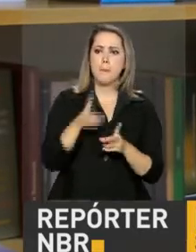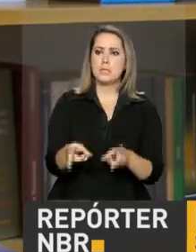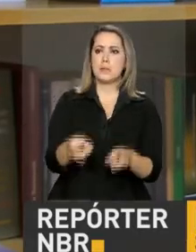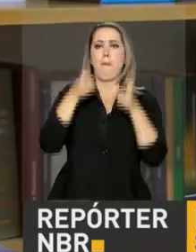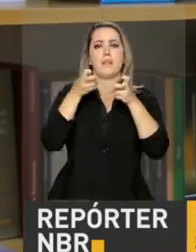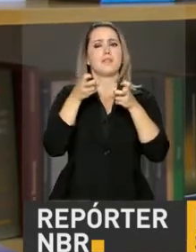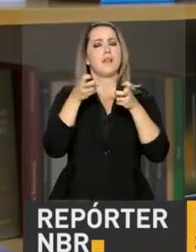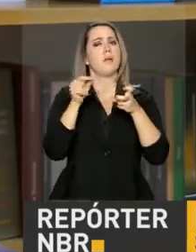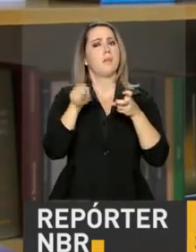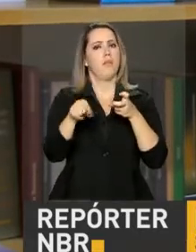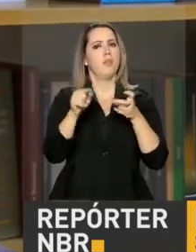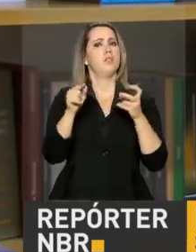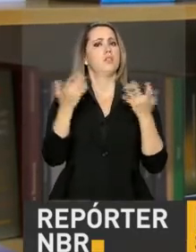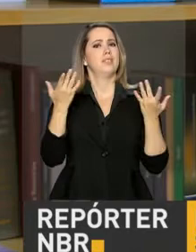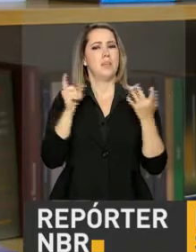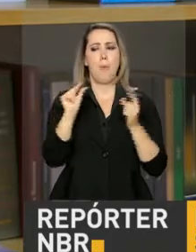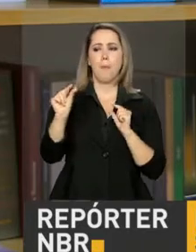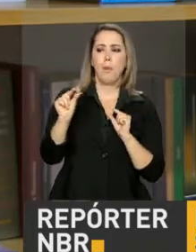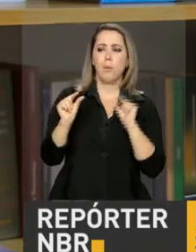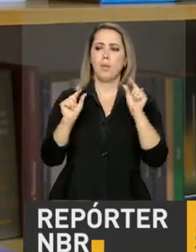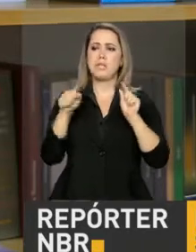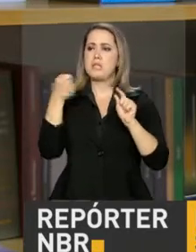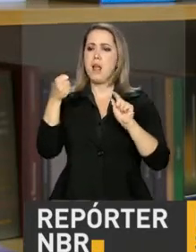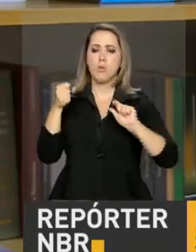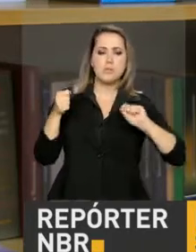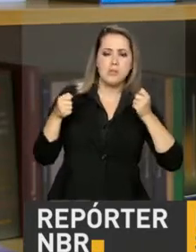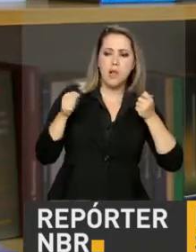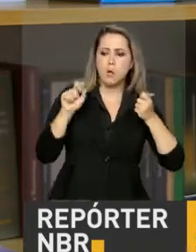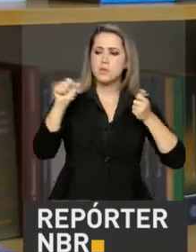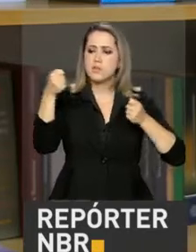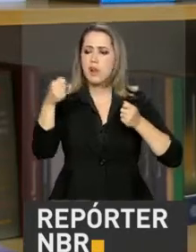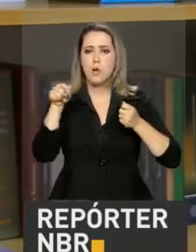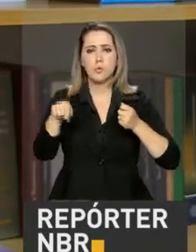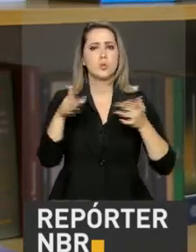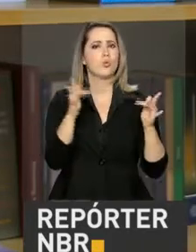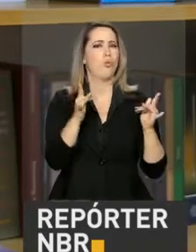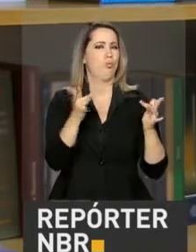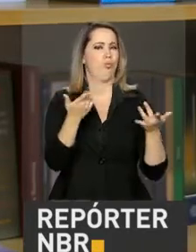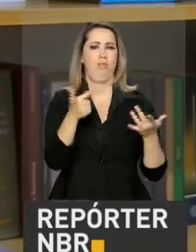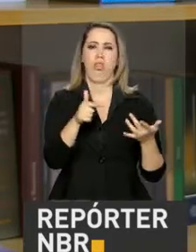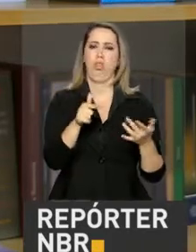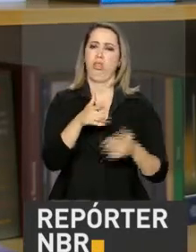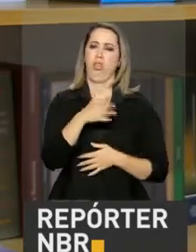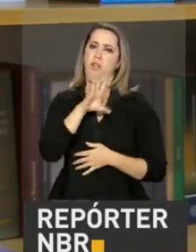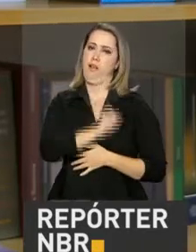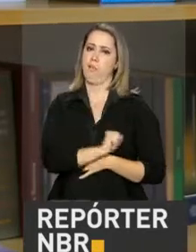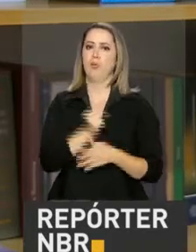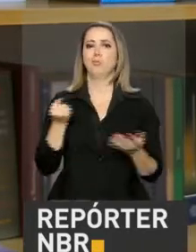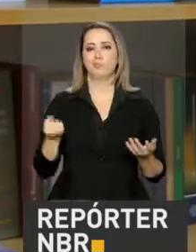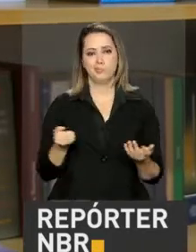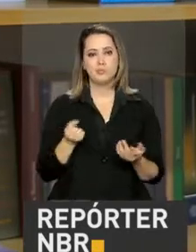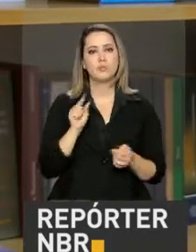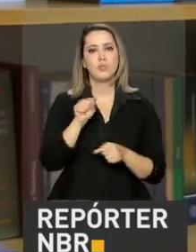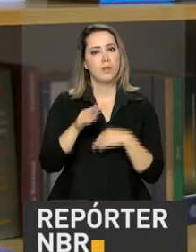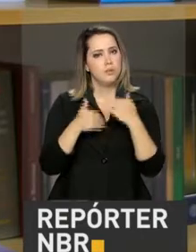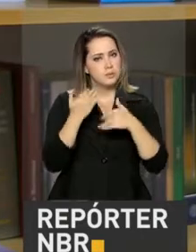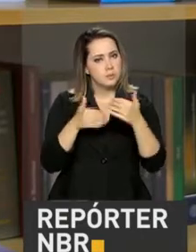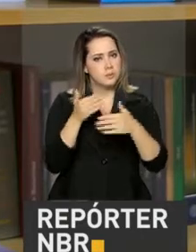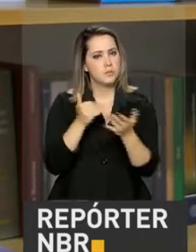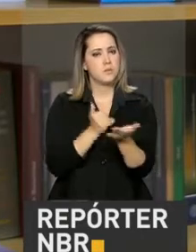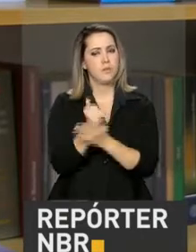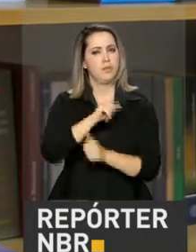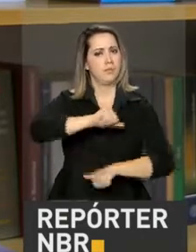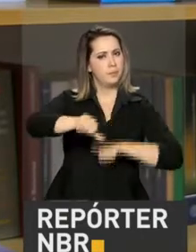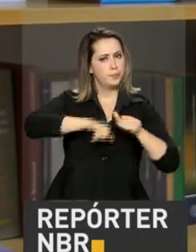percebam esses pequenos sinais e que isso demonstra que não é amor. E a partir daí, você começar a ter